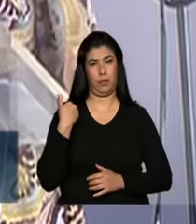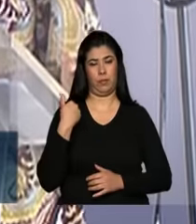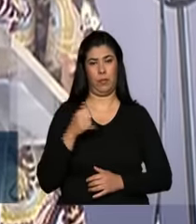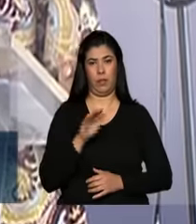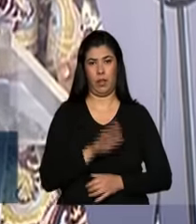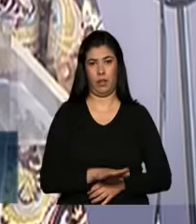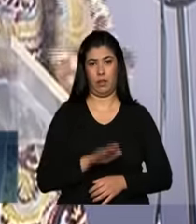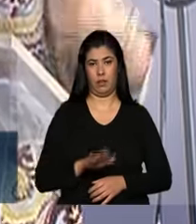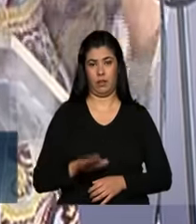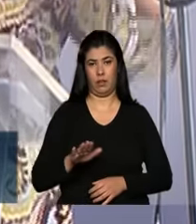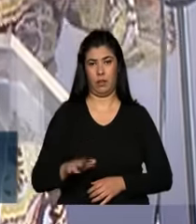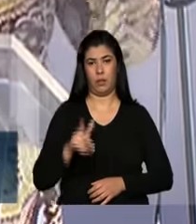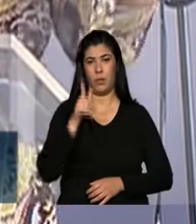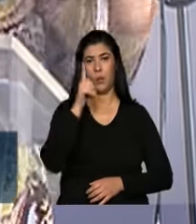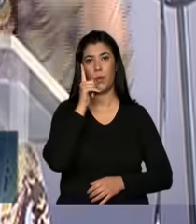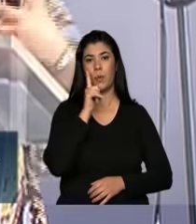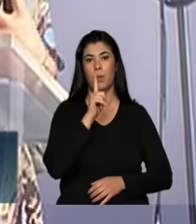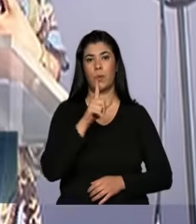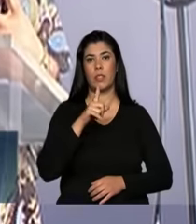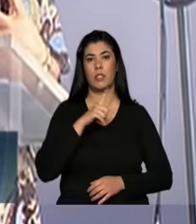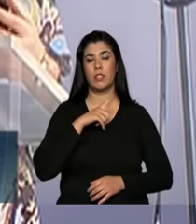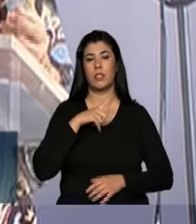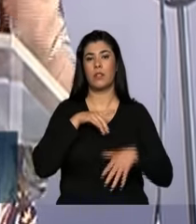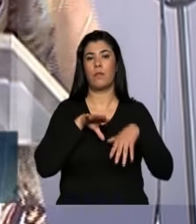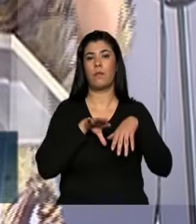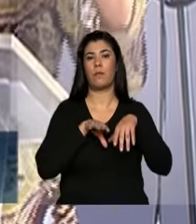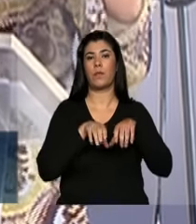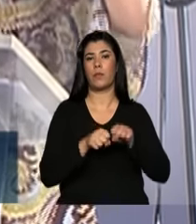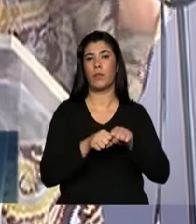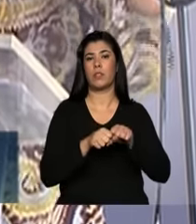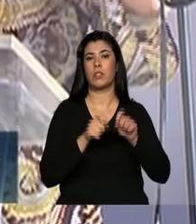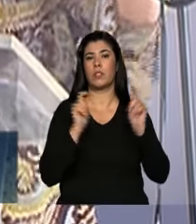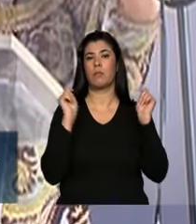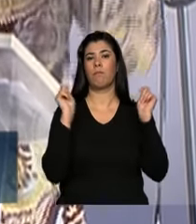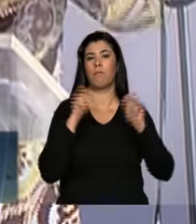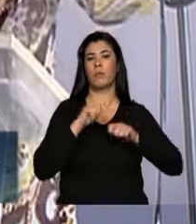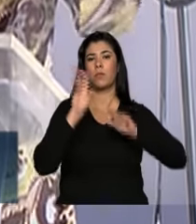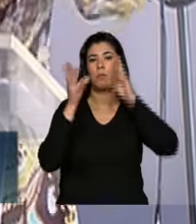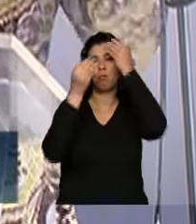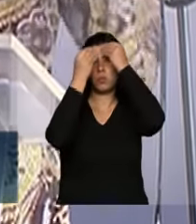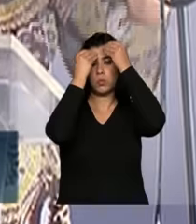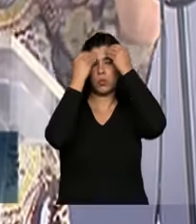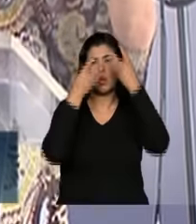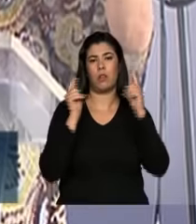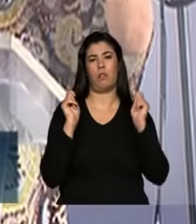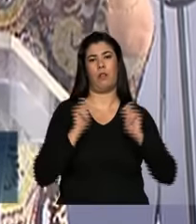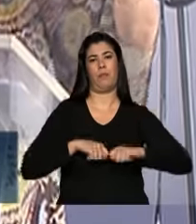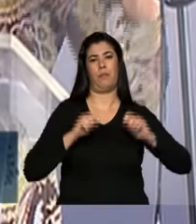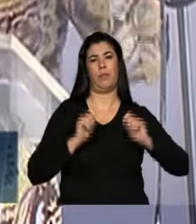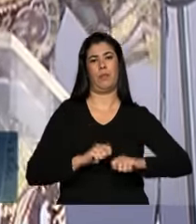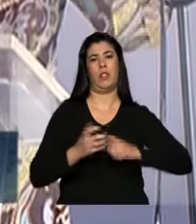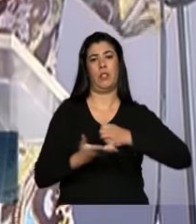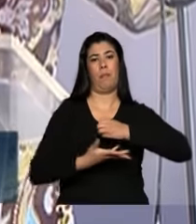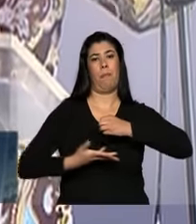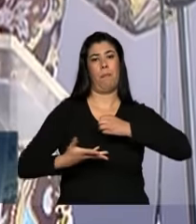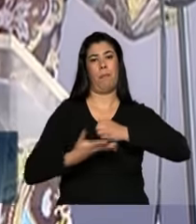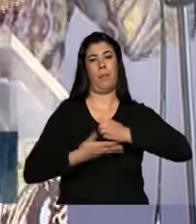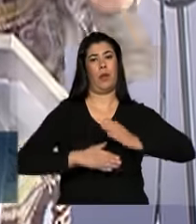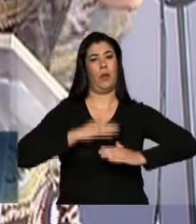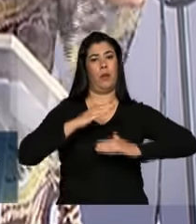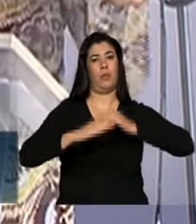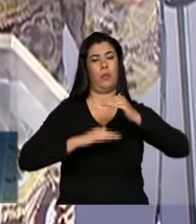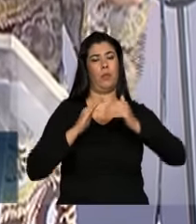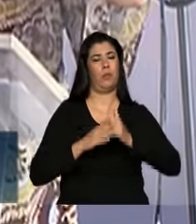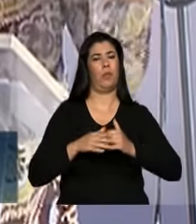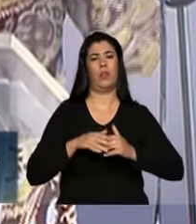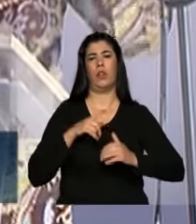elas formam as suas capacidades que vão servir para toda a vida, para o